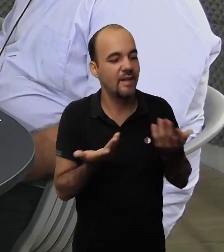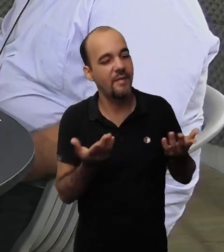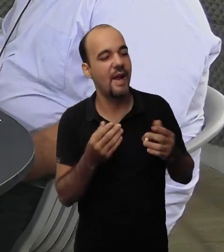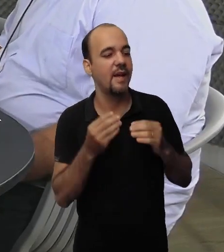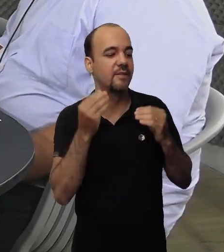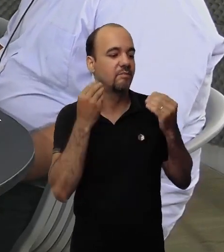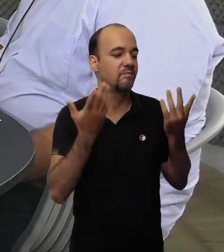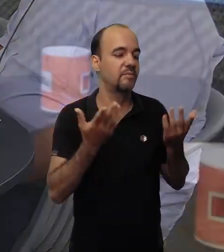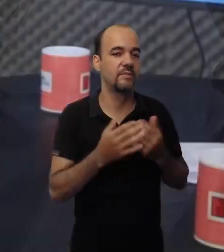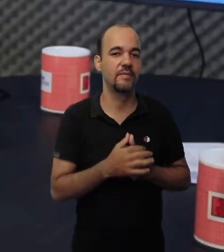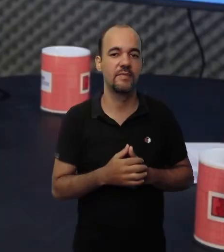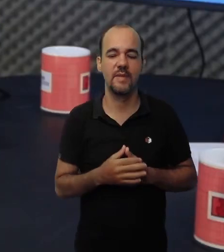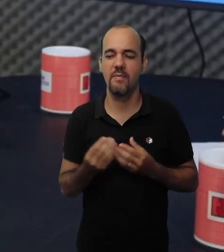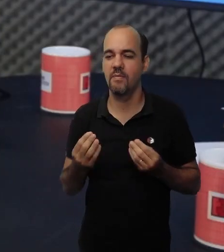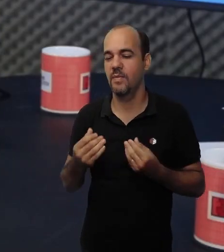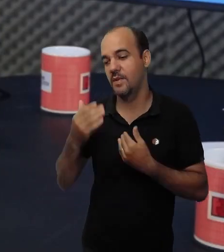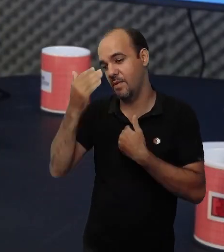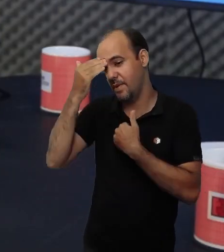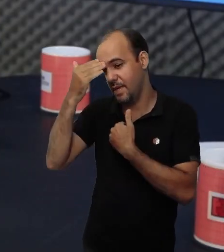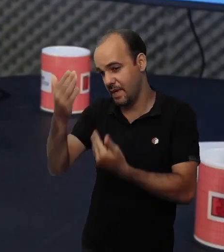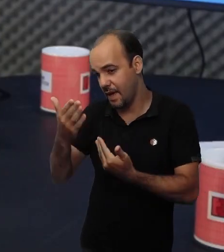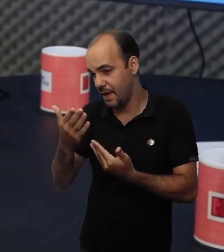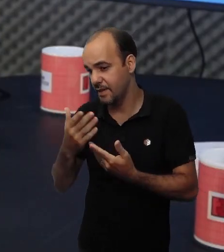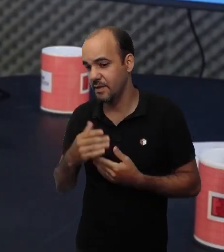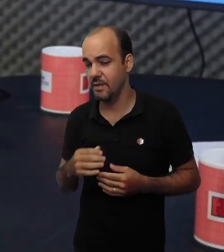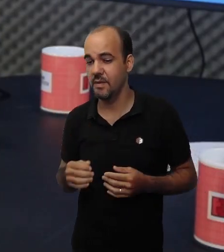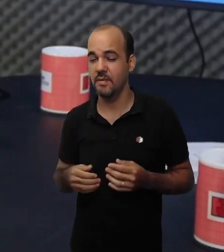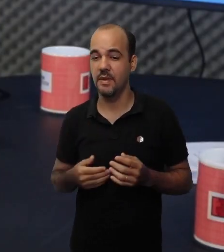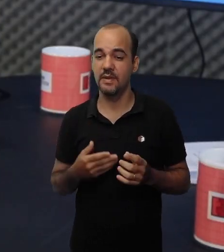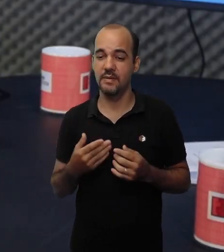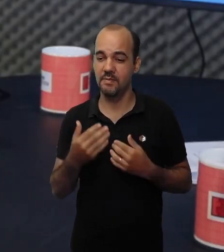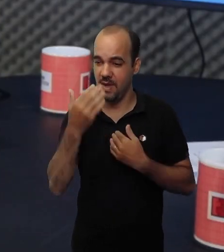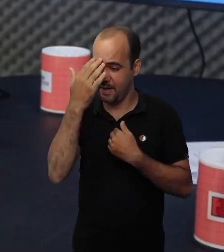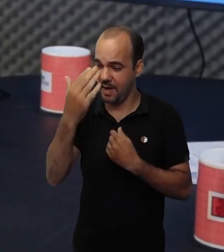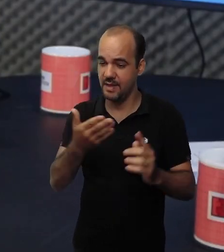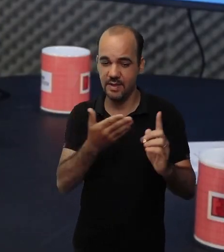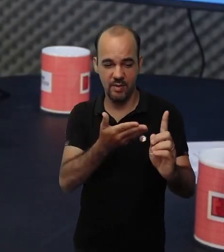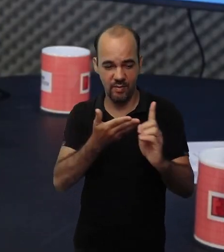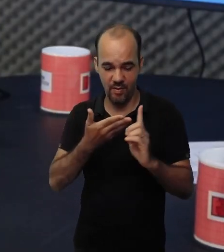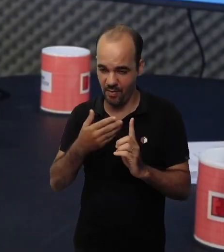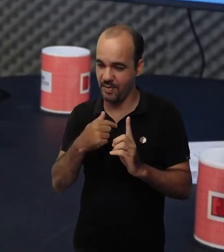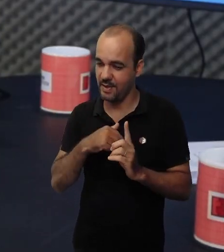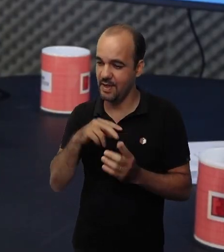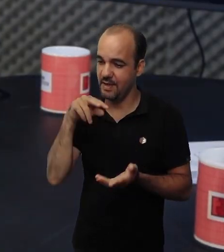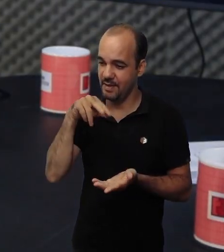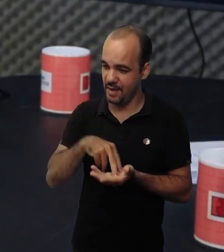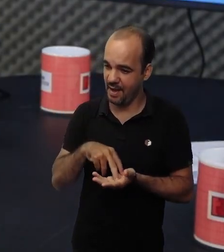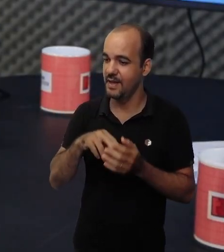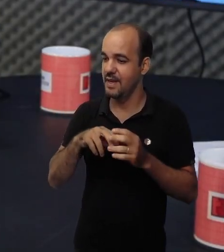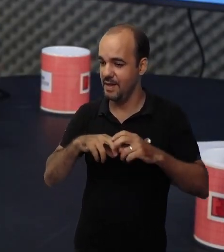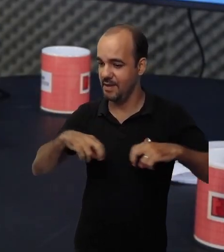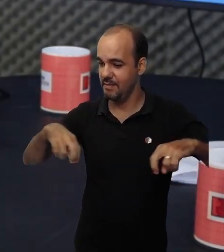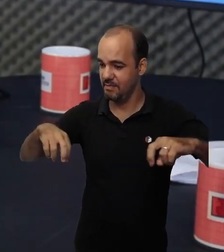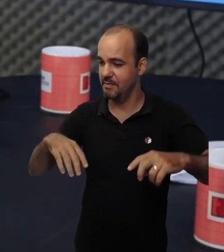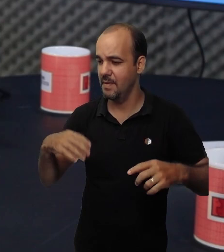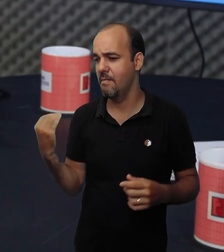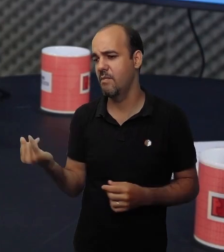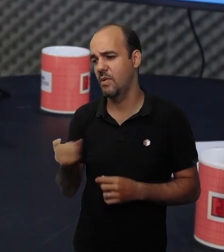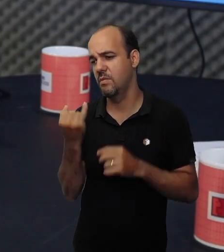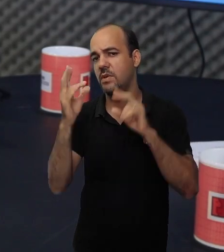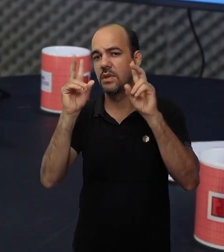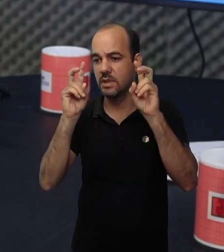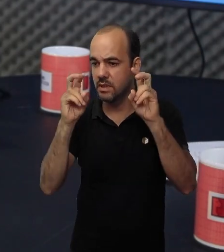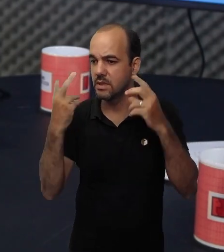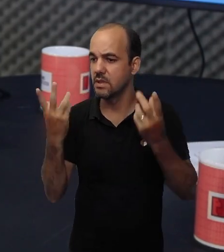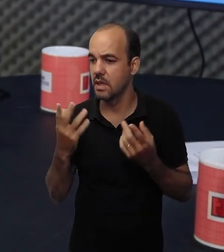segundos finais. Muito obrigada. Primeiro eu queria agradecer o convite, né, para estar aqui falando um pouco sobre esse assunto que é tão importante, né? Como o Anderson falou,